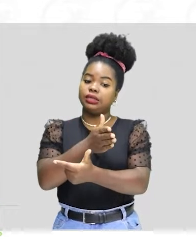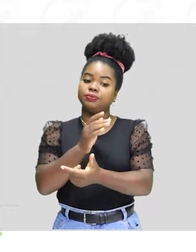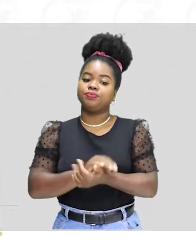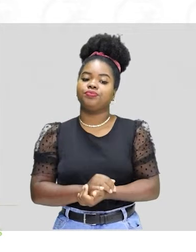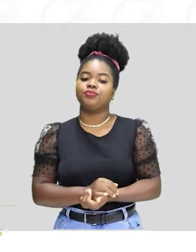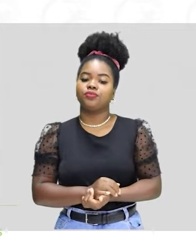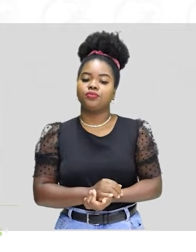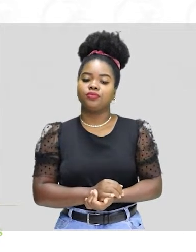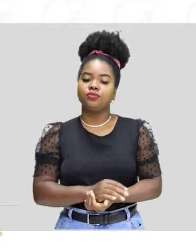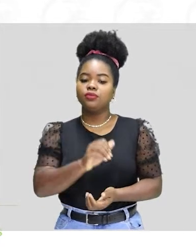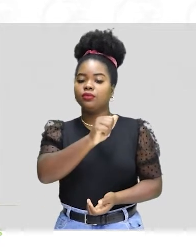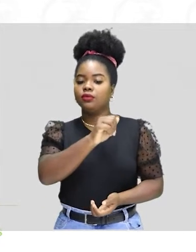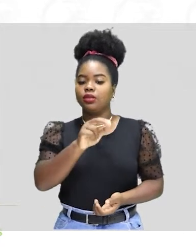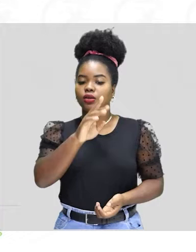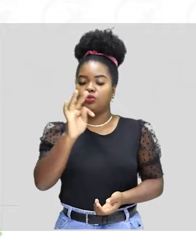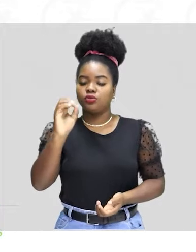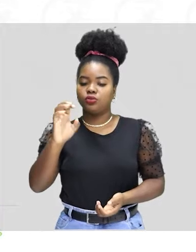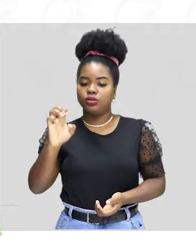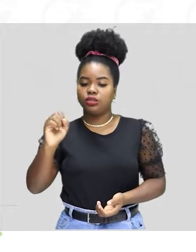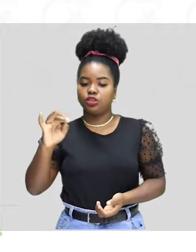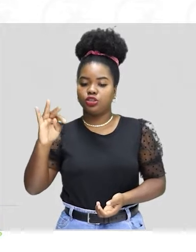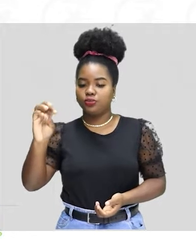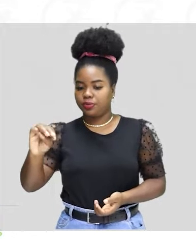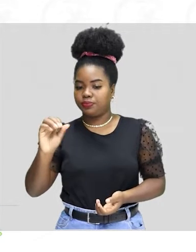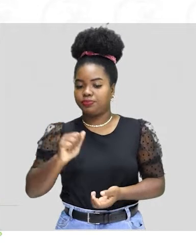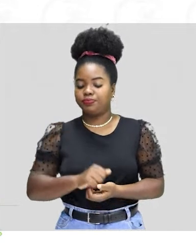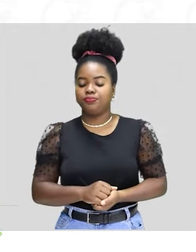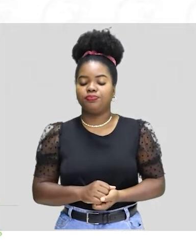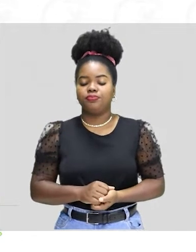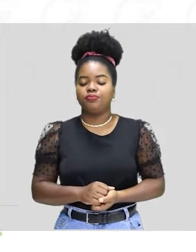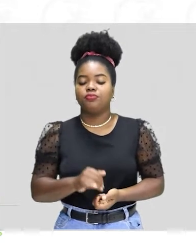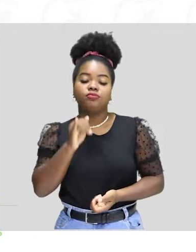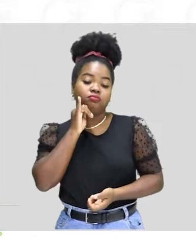autoestima, que mais?